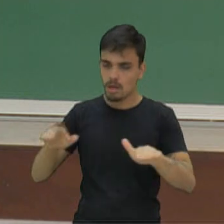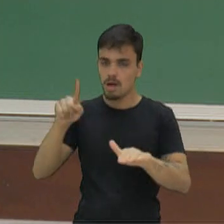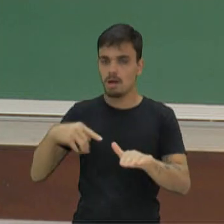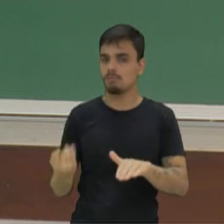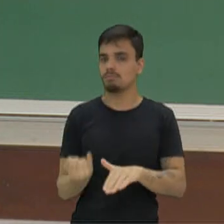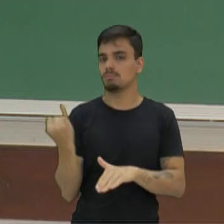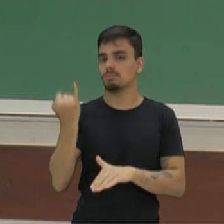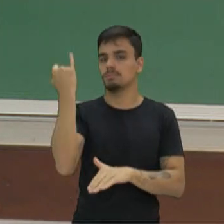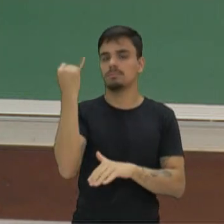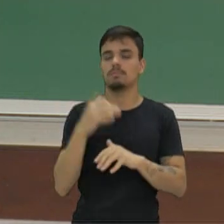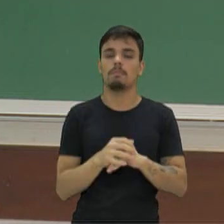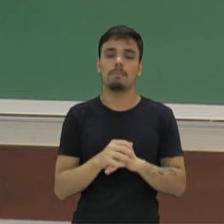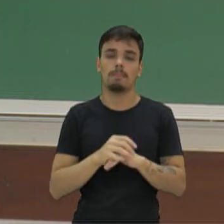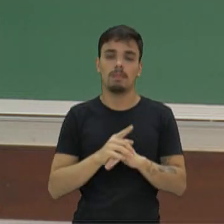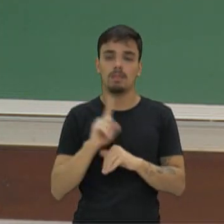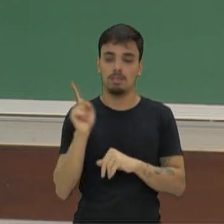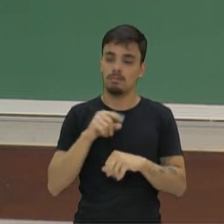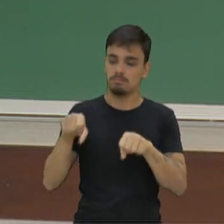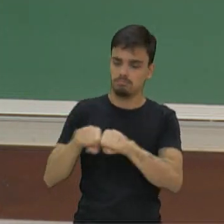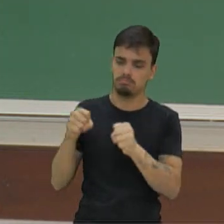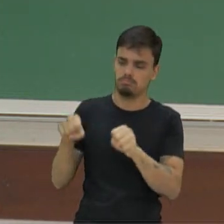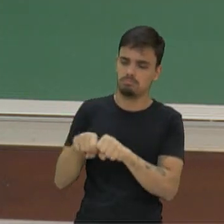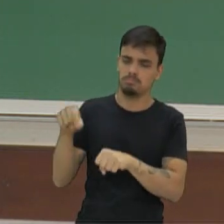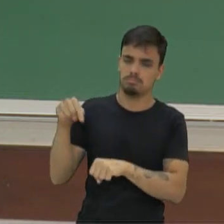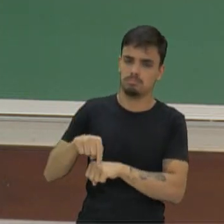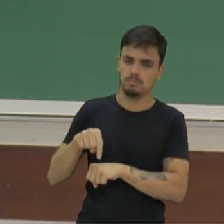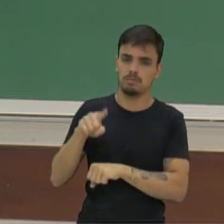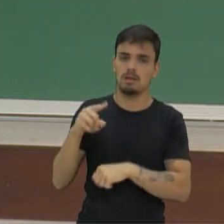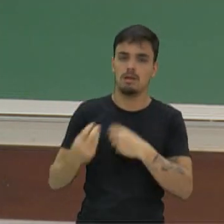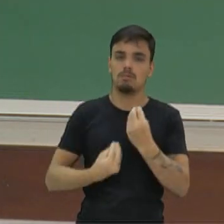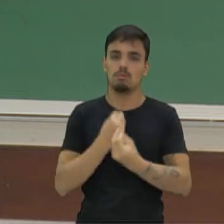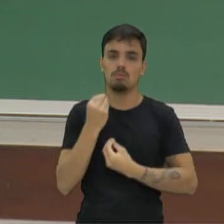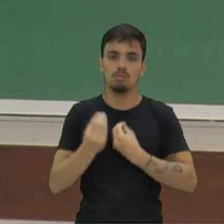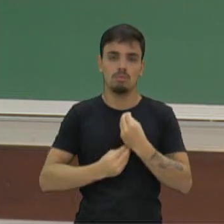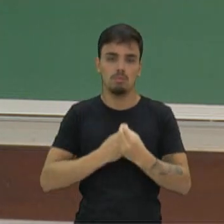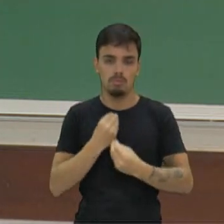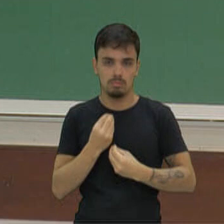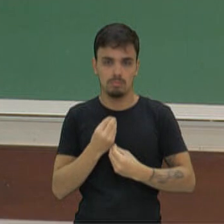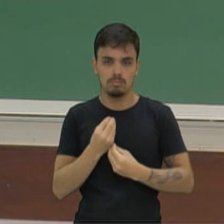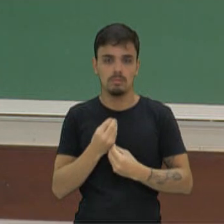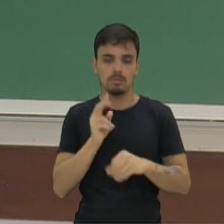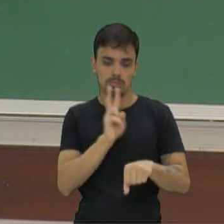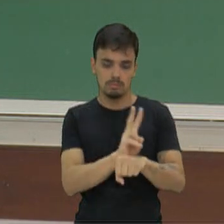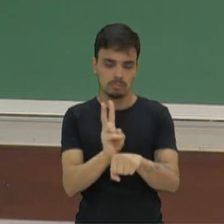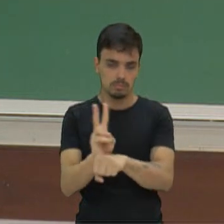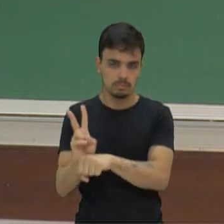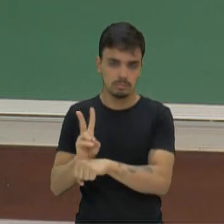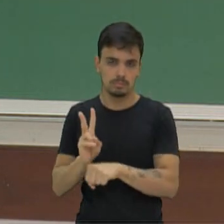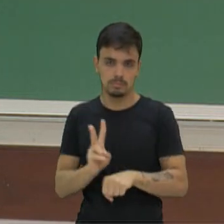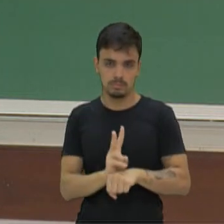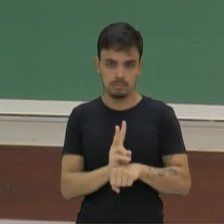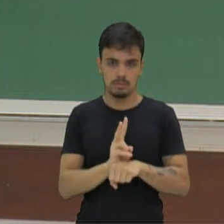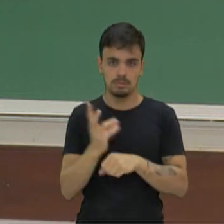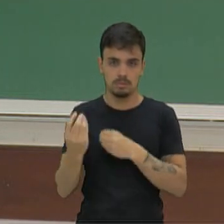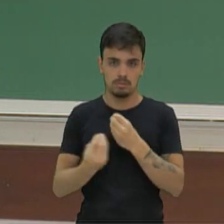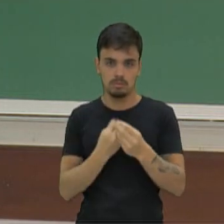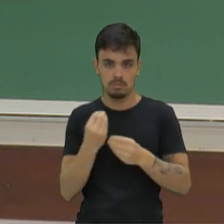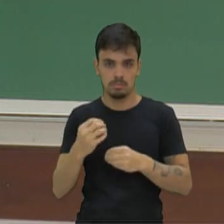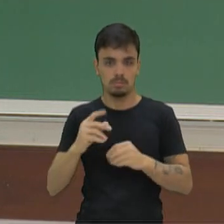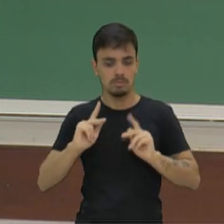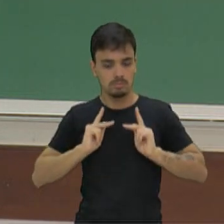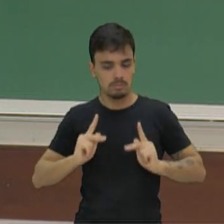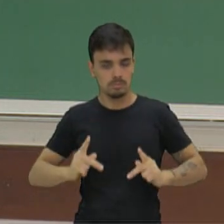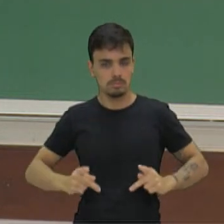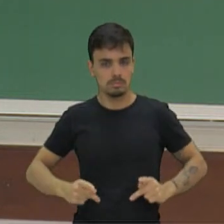fundamental. Não degradar o solo é uma maneira de preservar a espécie